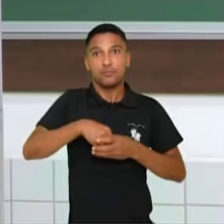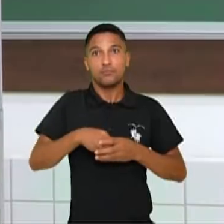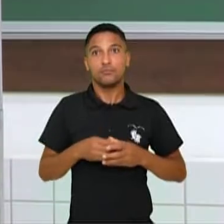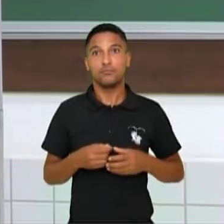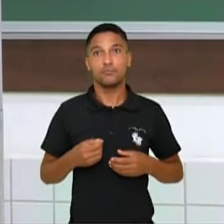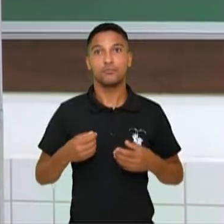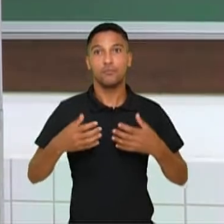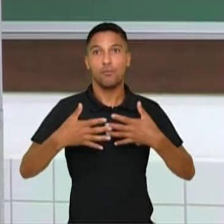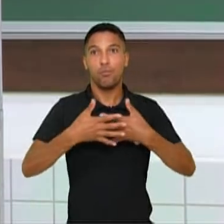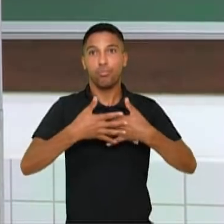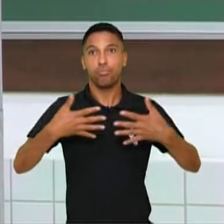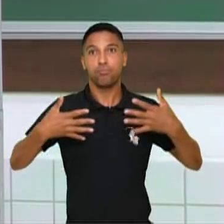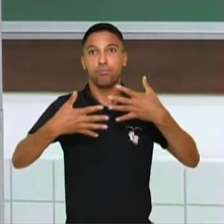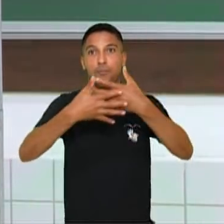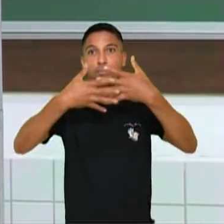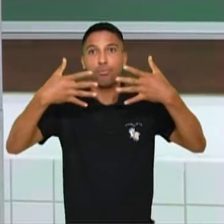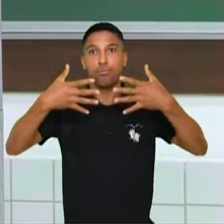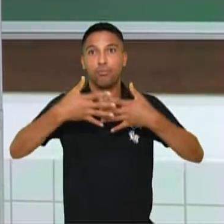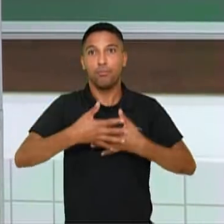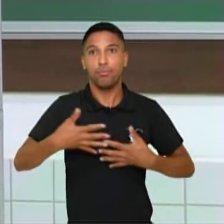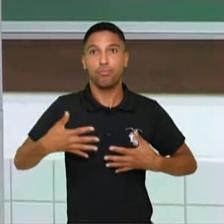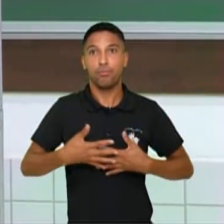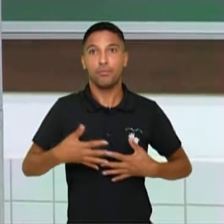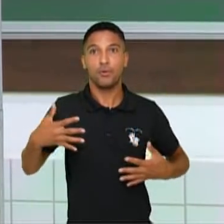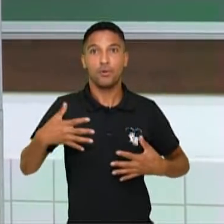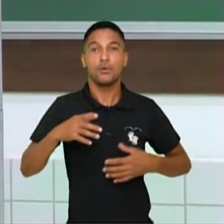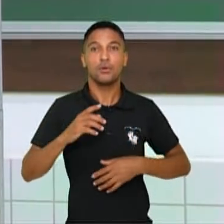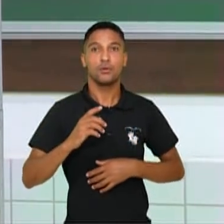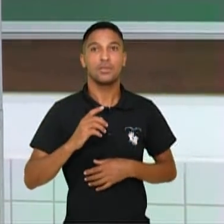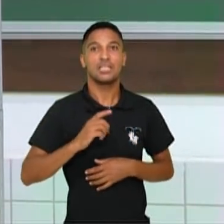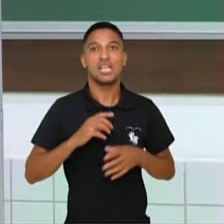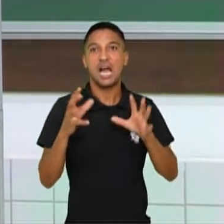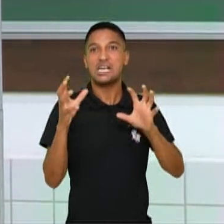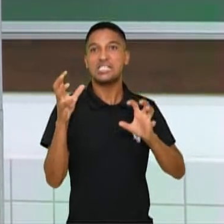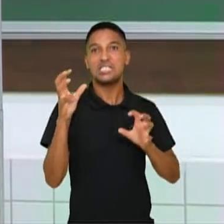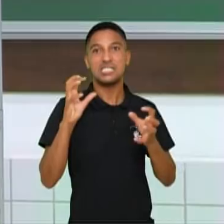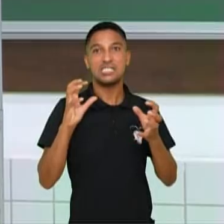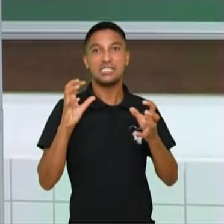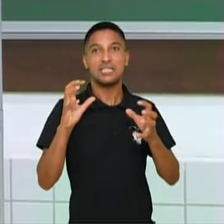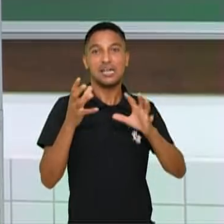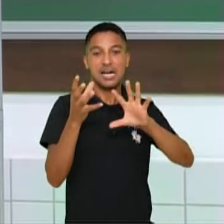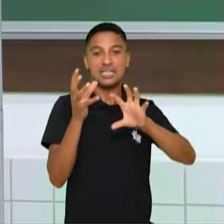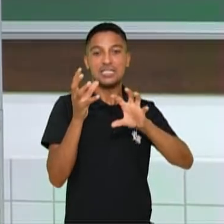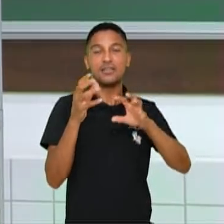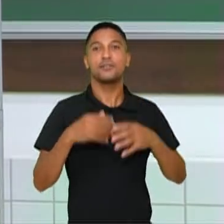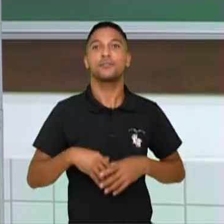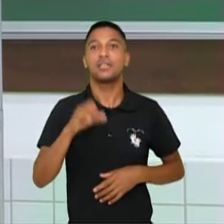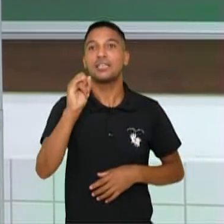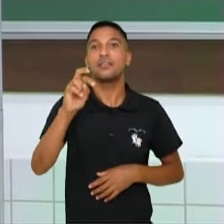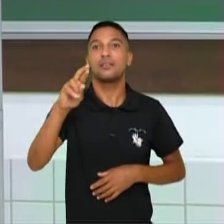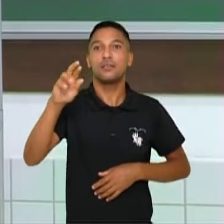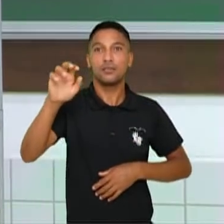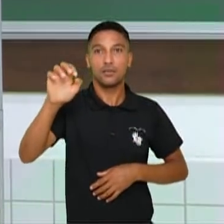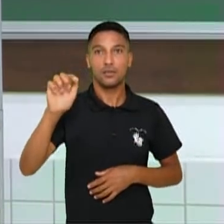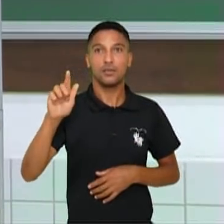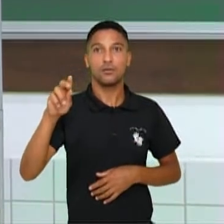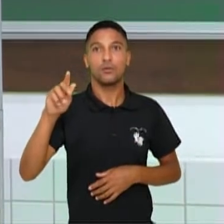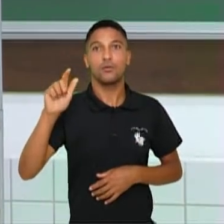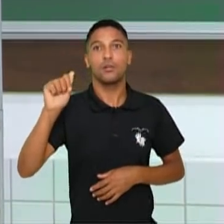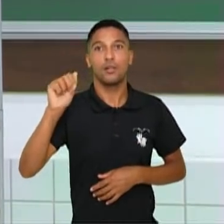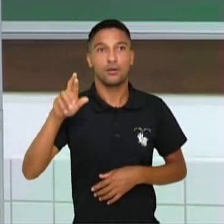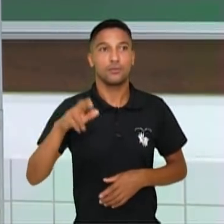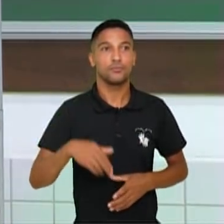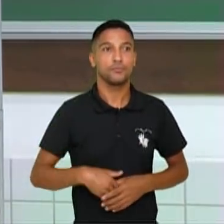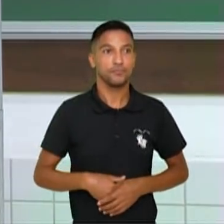formatos irregulares. No centro, elas são vazadas, elas têm um buraco por onde esse feixe nervoso acaba